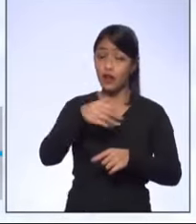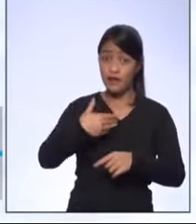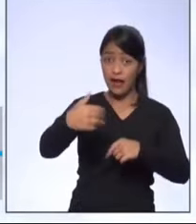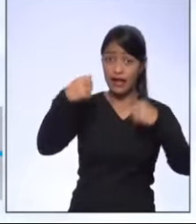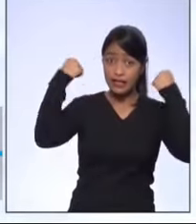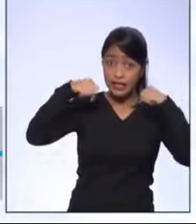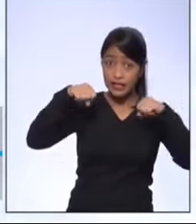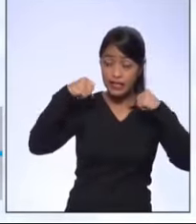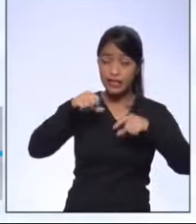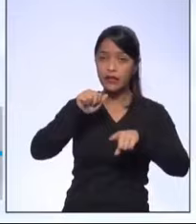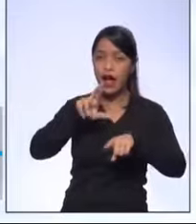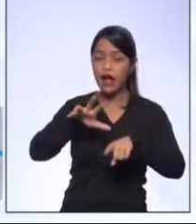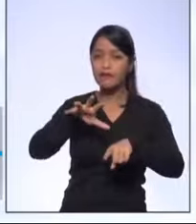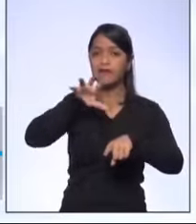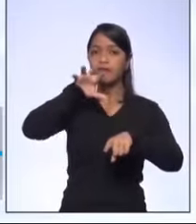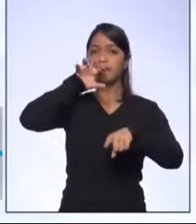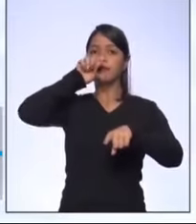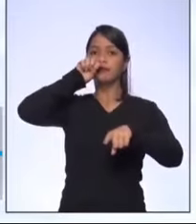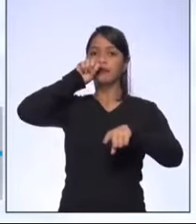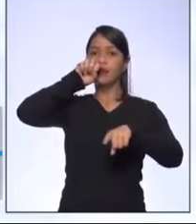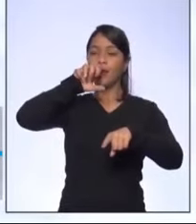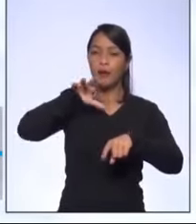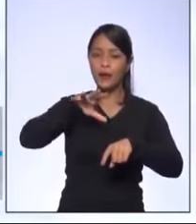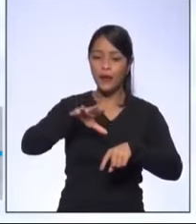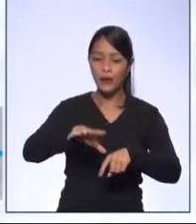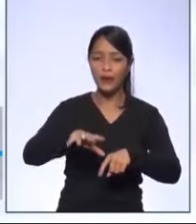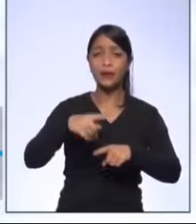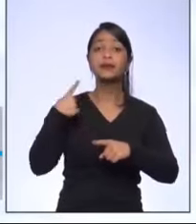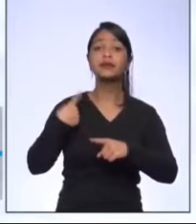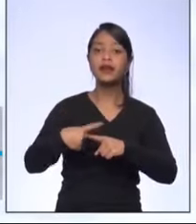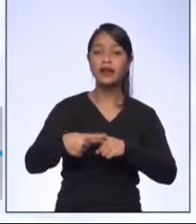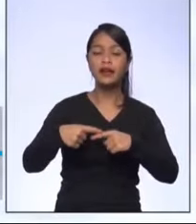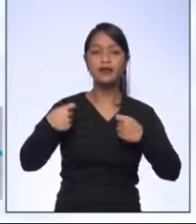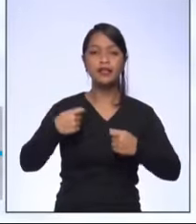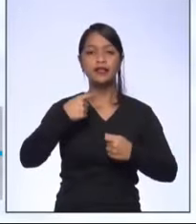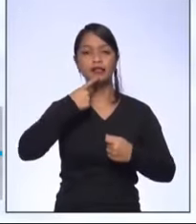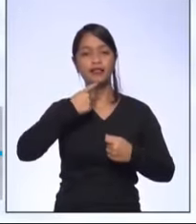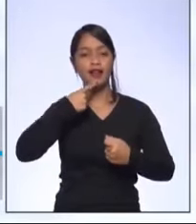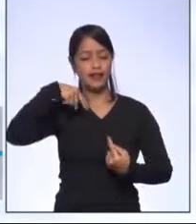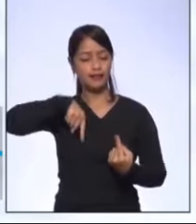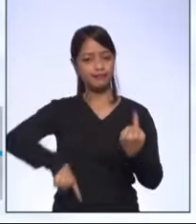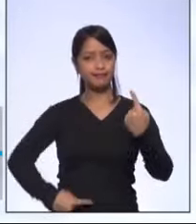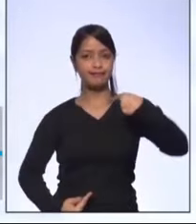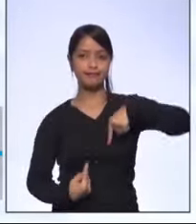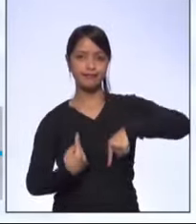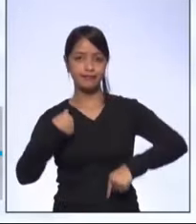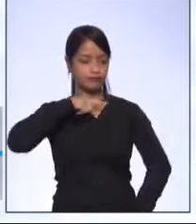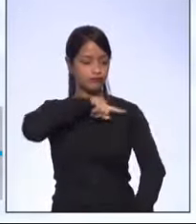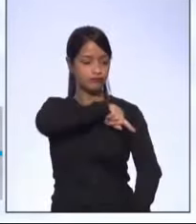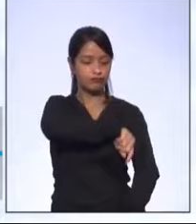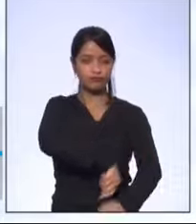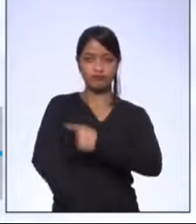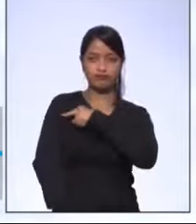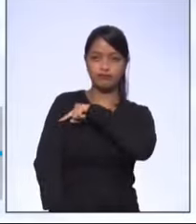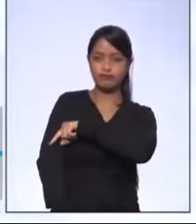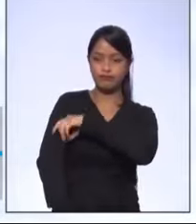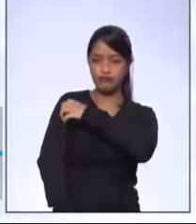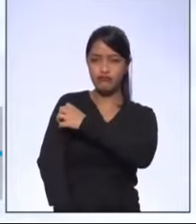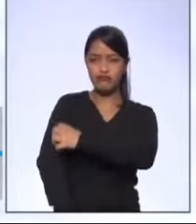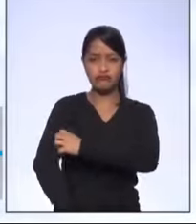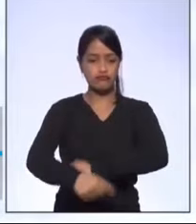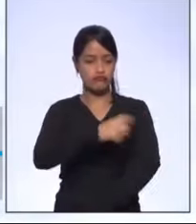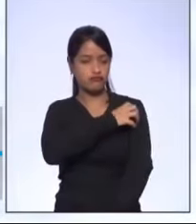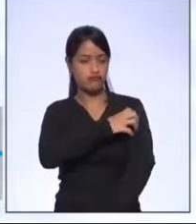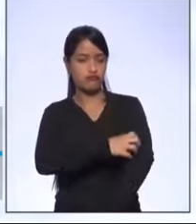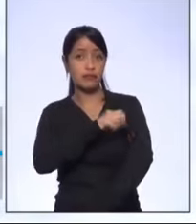solta quando fizer assado. Por quê? Porque o seu sangue precisa oxigenar a musculatura. Né? E até porque sem oxigênio